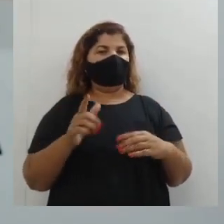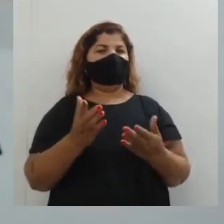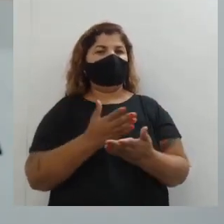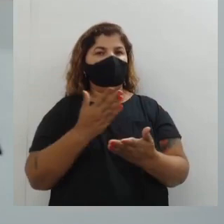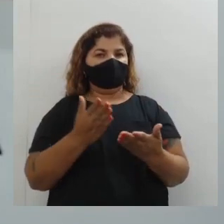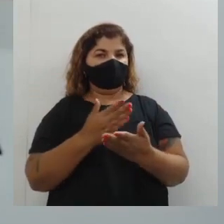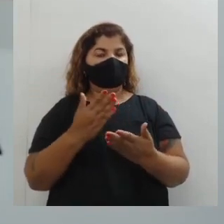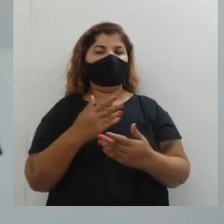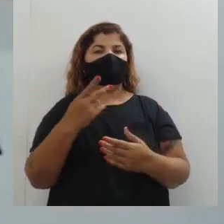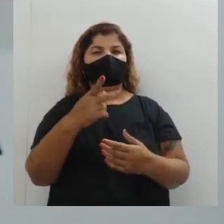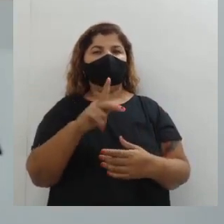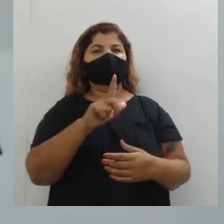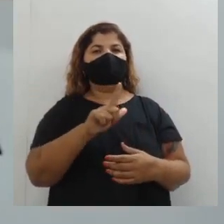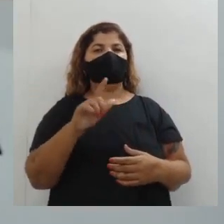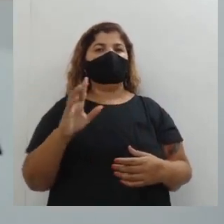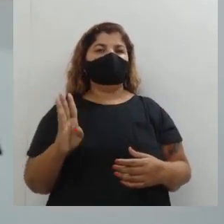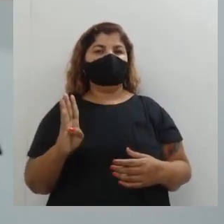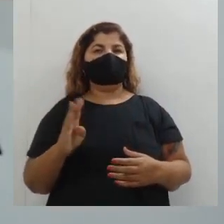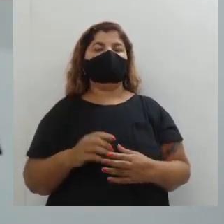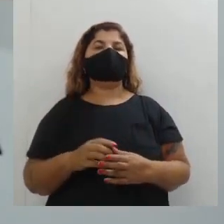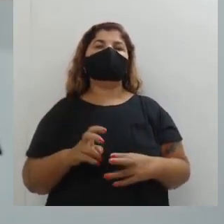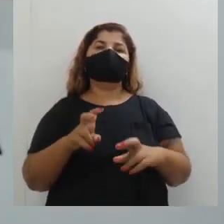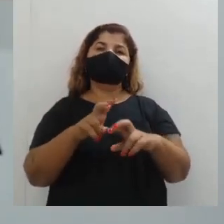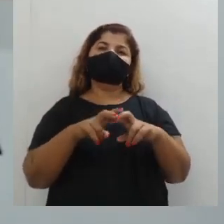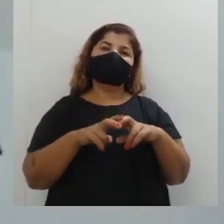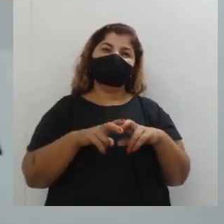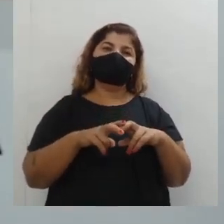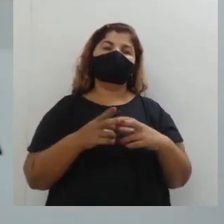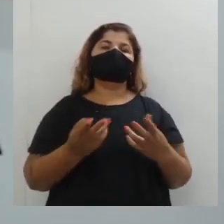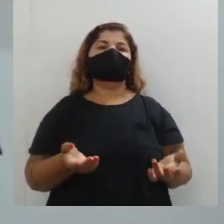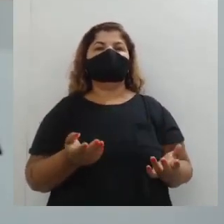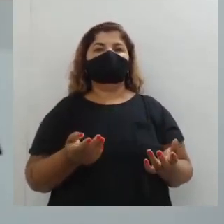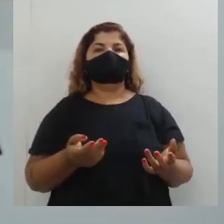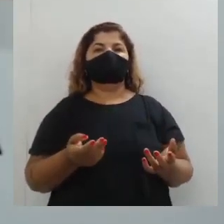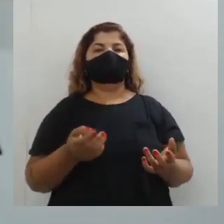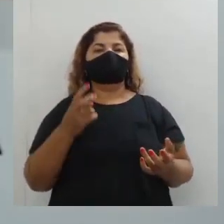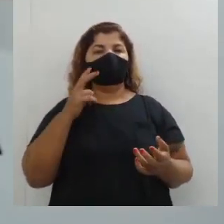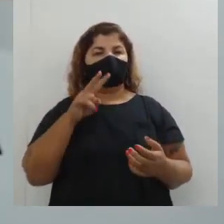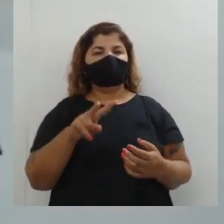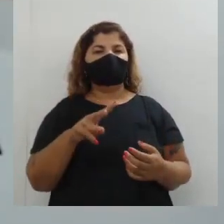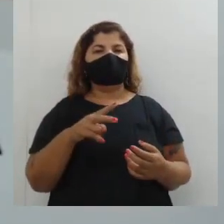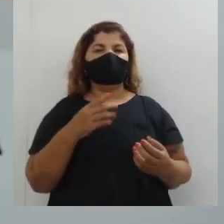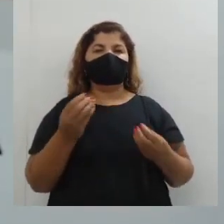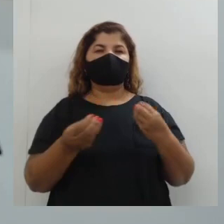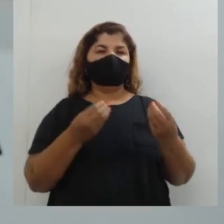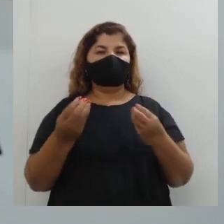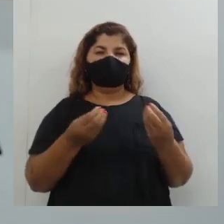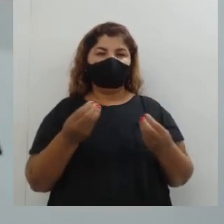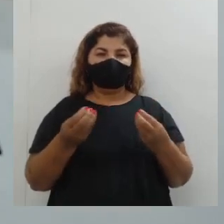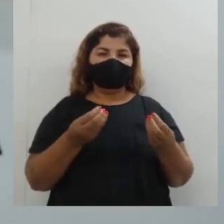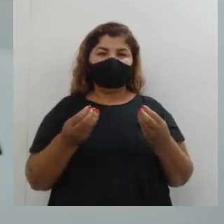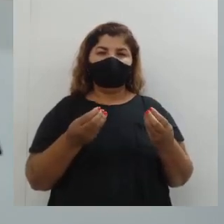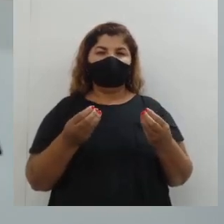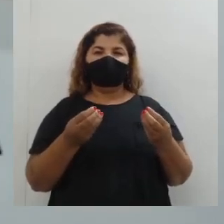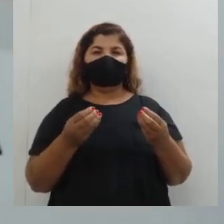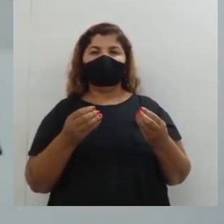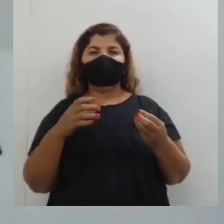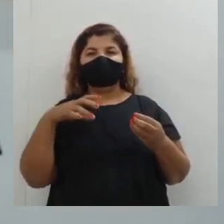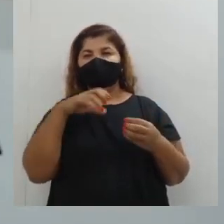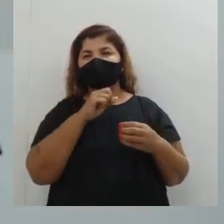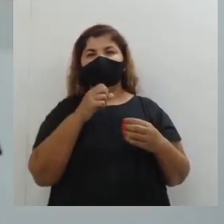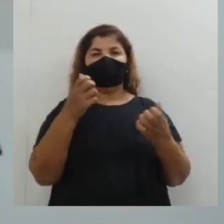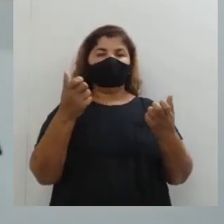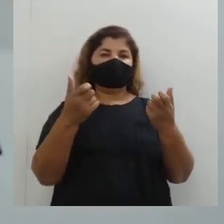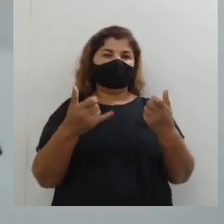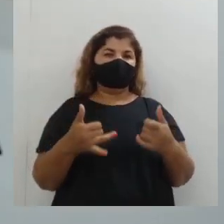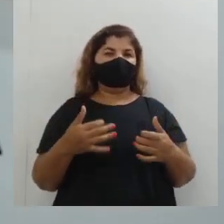Lima Barreto. Por isso mesmo que eu vi com vocês de uma forma bem breve, né? Porque não é a vida